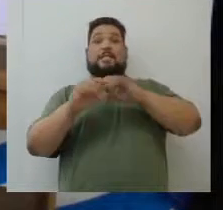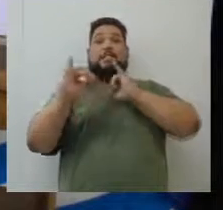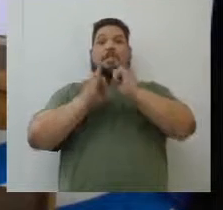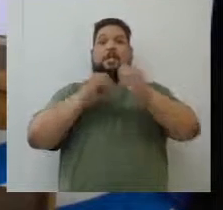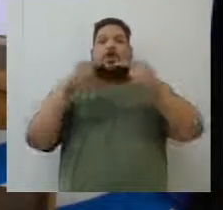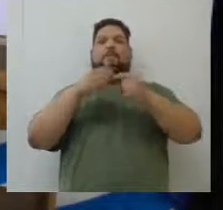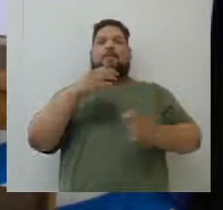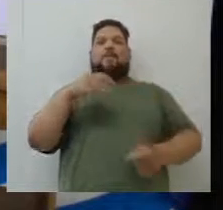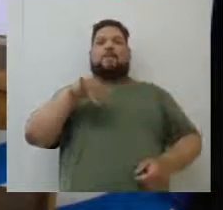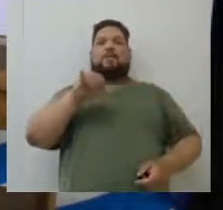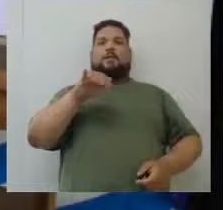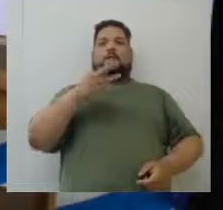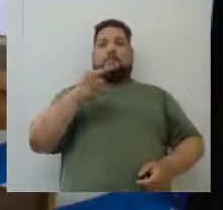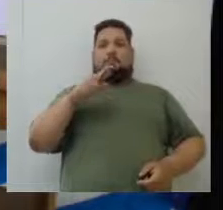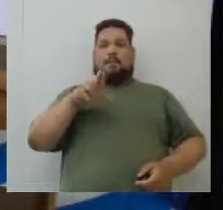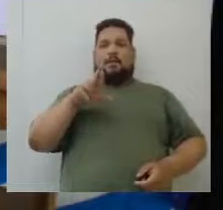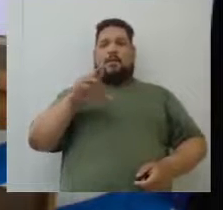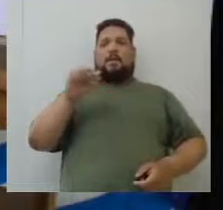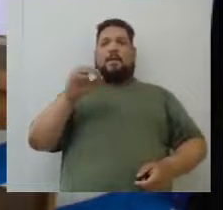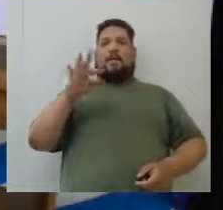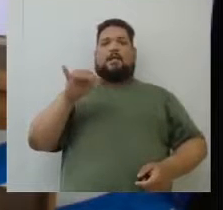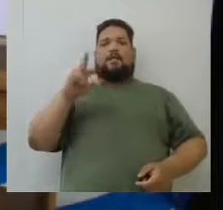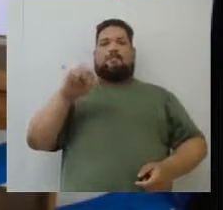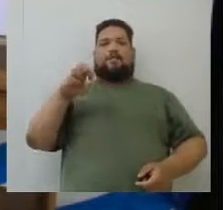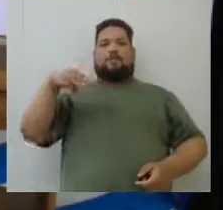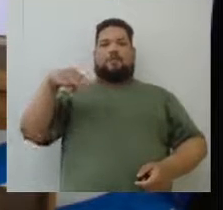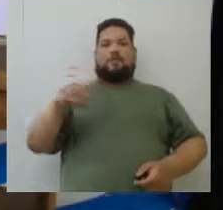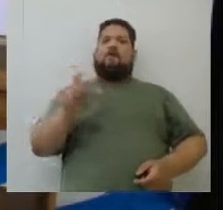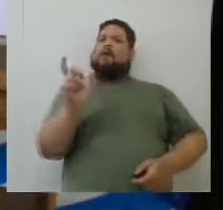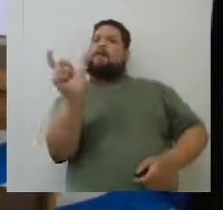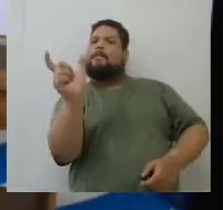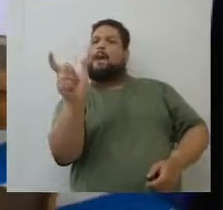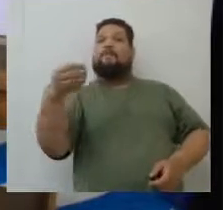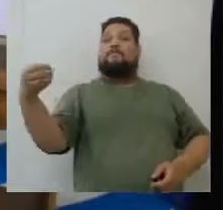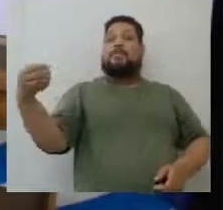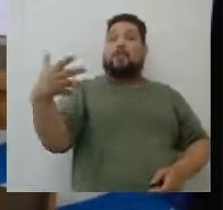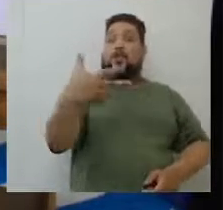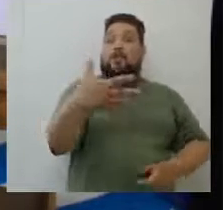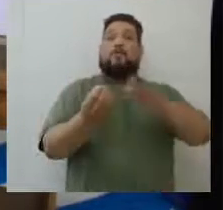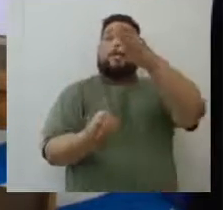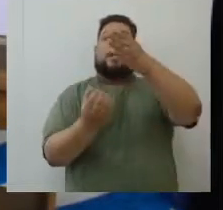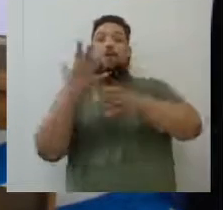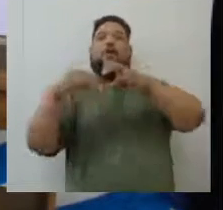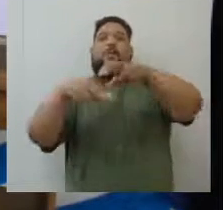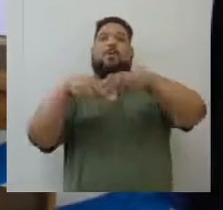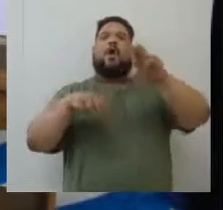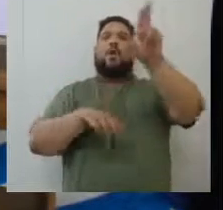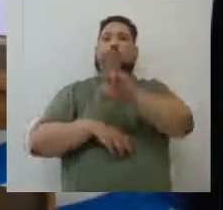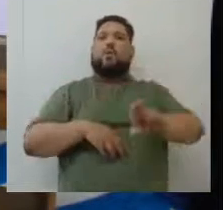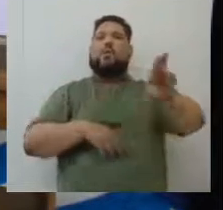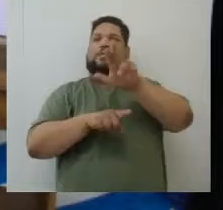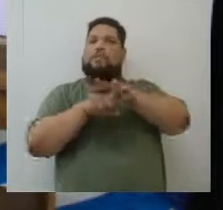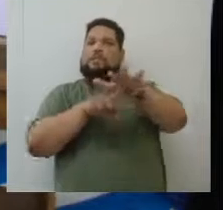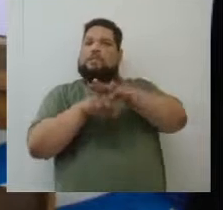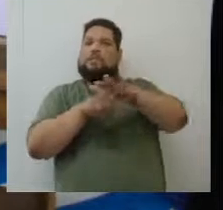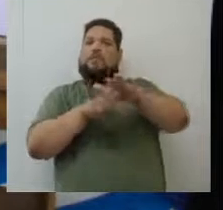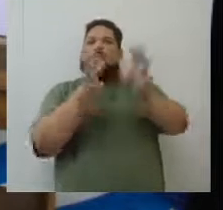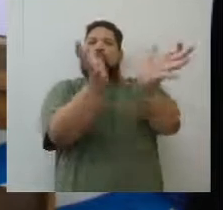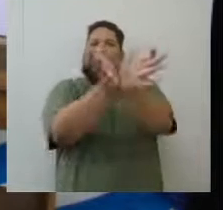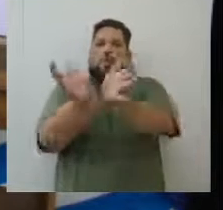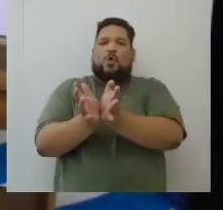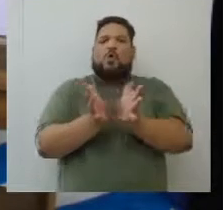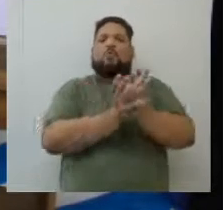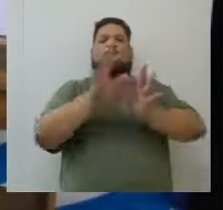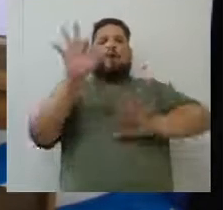tá? O que é o cyberativismo? É um termo recente e consiste na utilização da internet por grupos